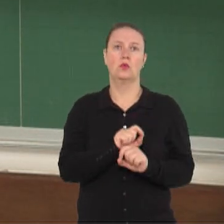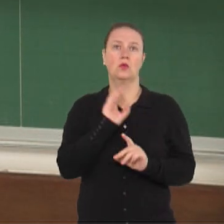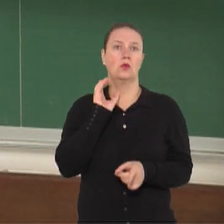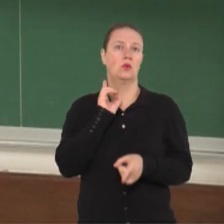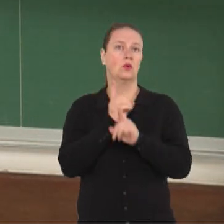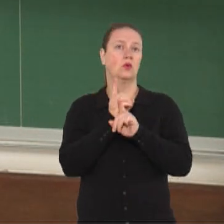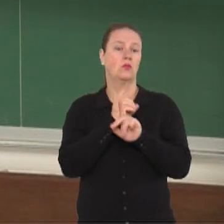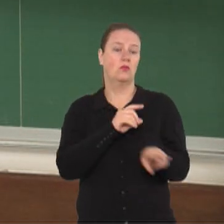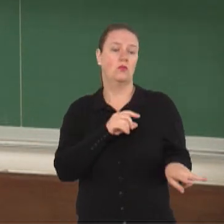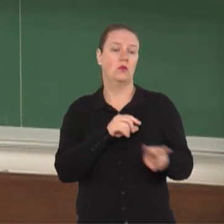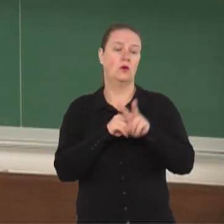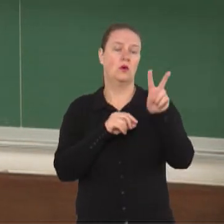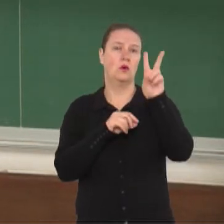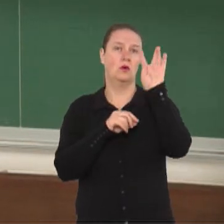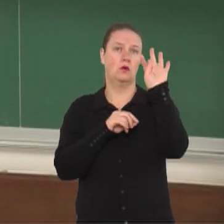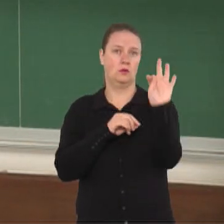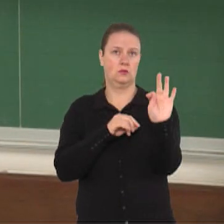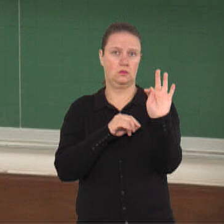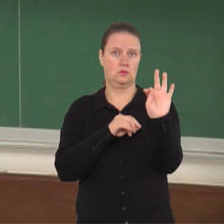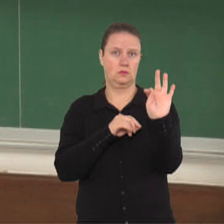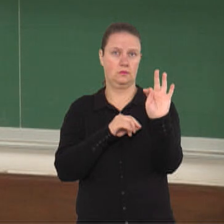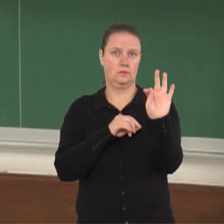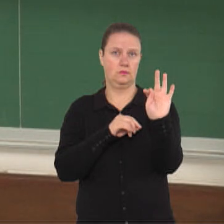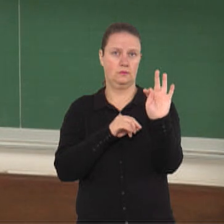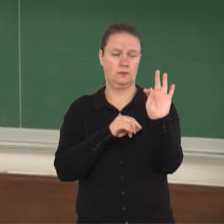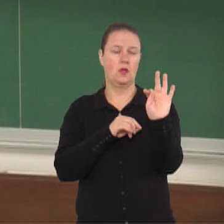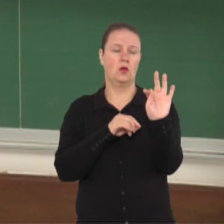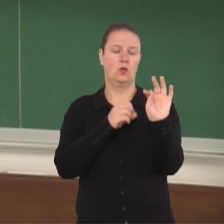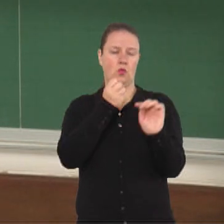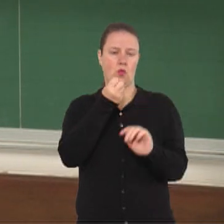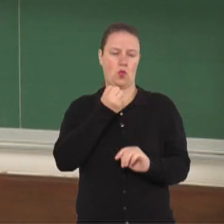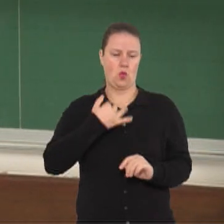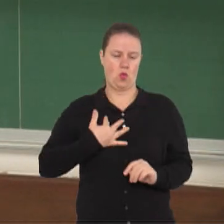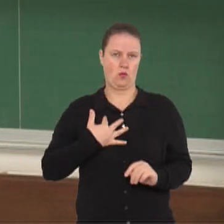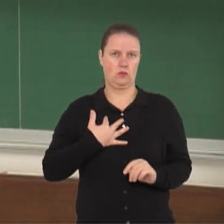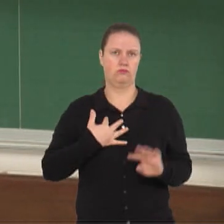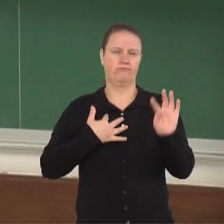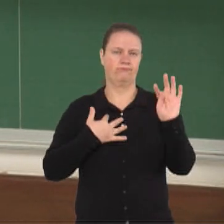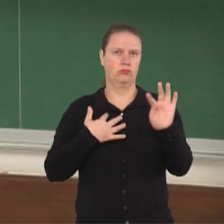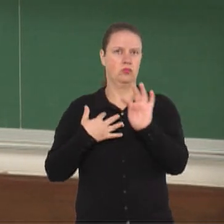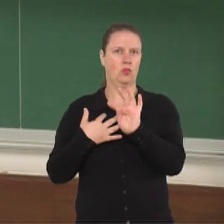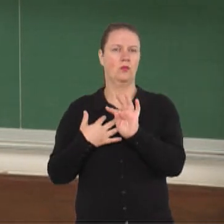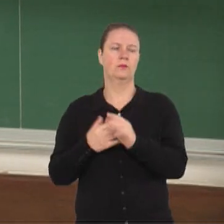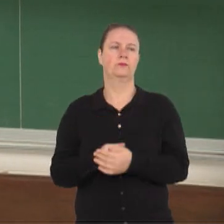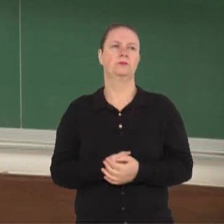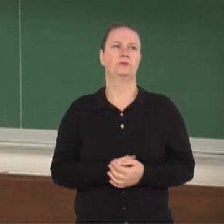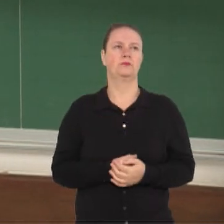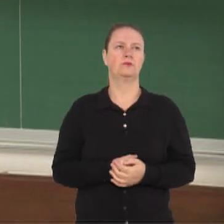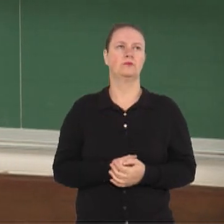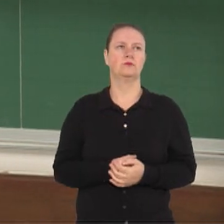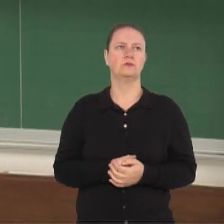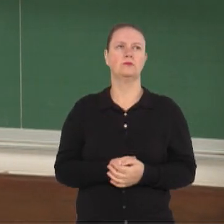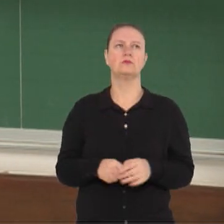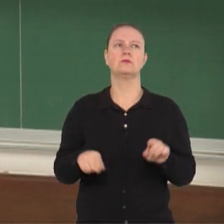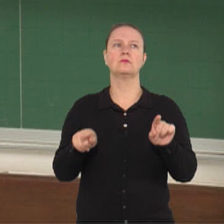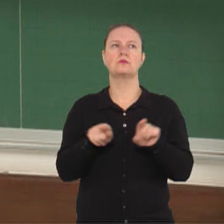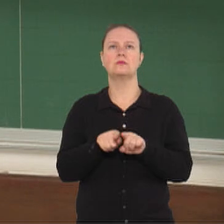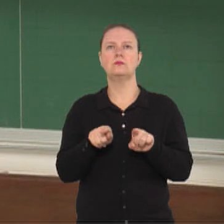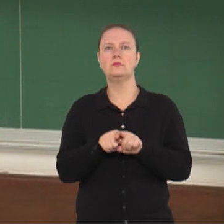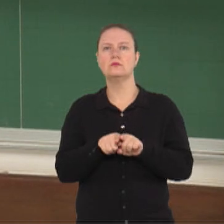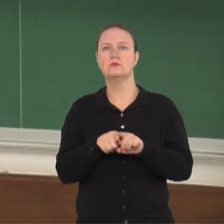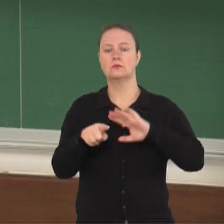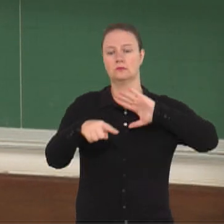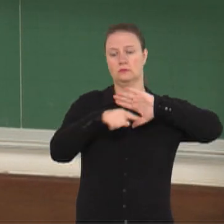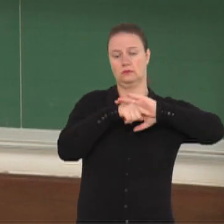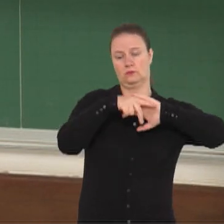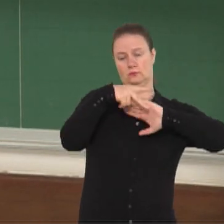valor de t. Ou melhor, os valores de t possíveis para a solução, já que é uma equação do segundo grau. Então,